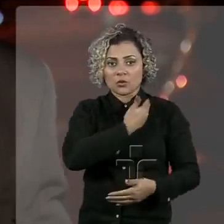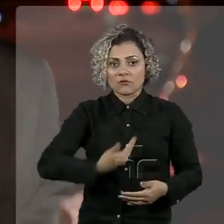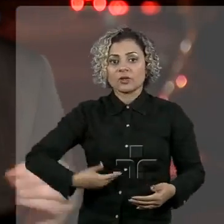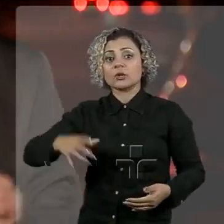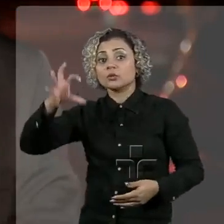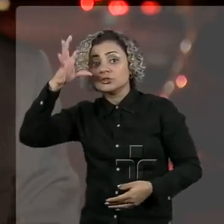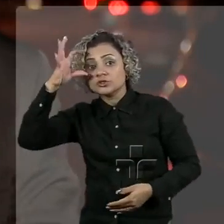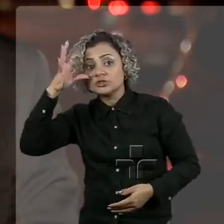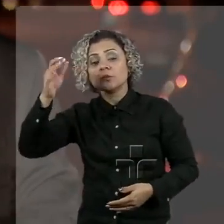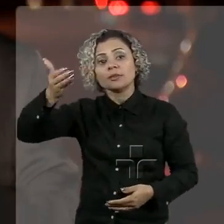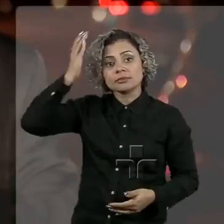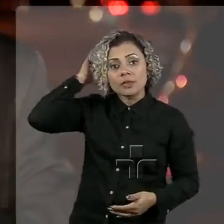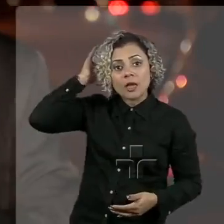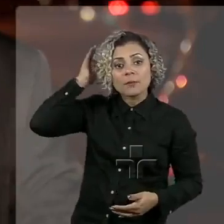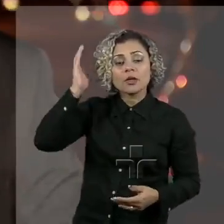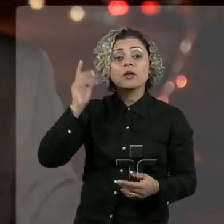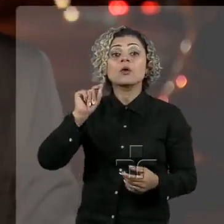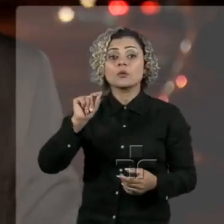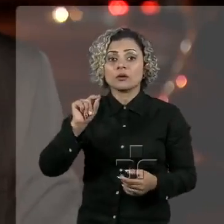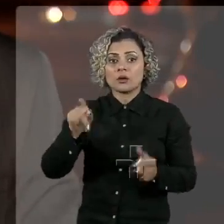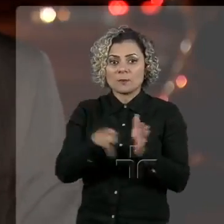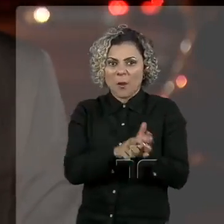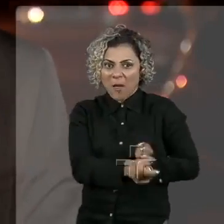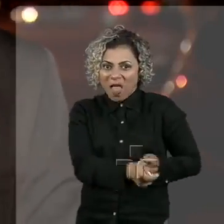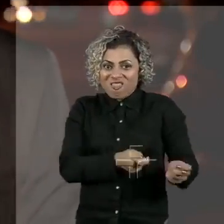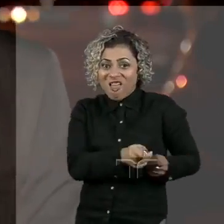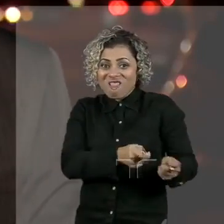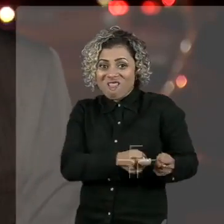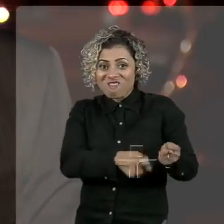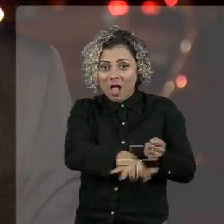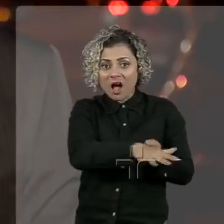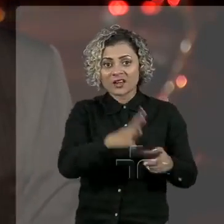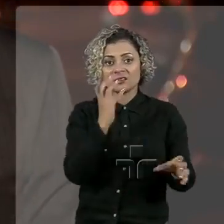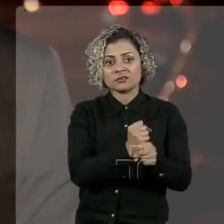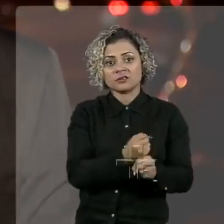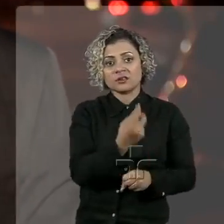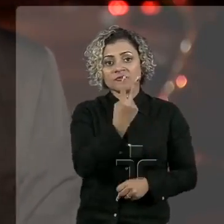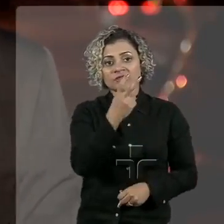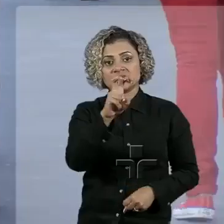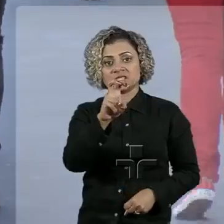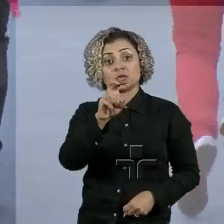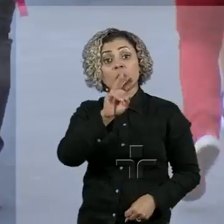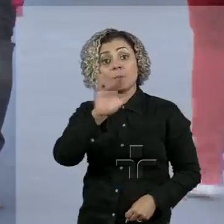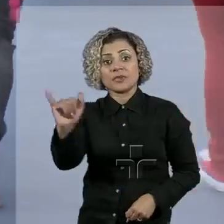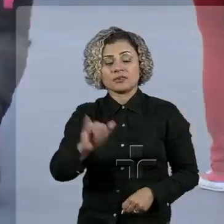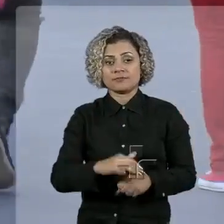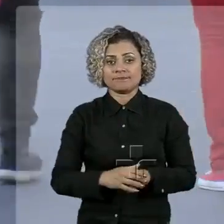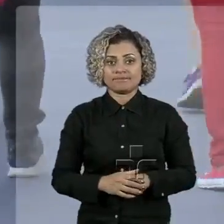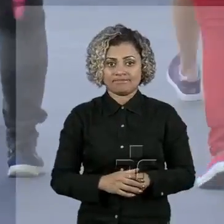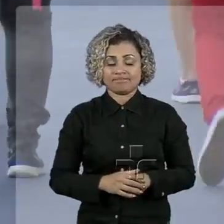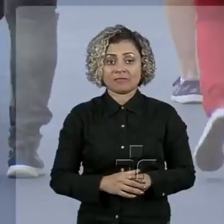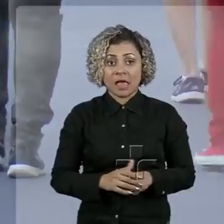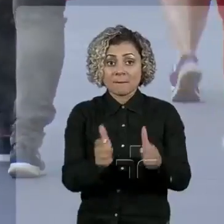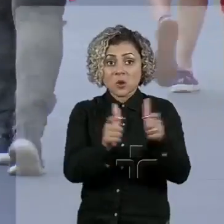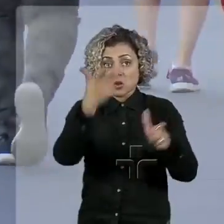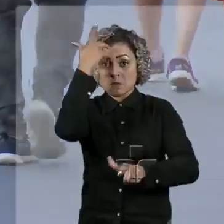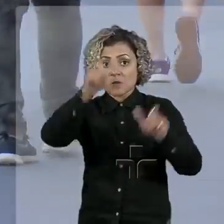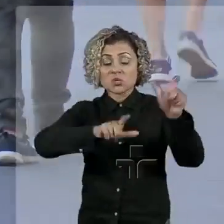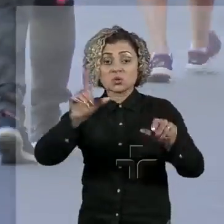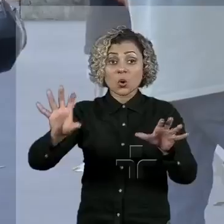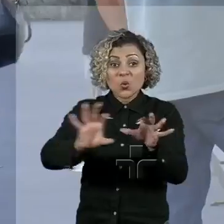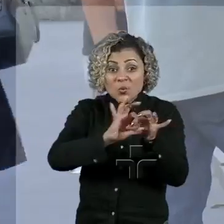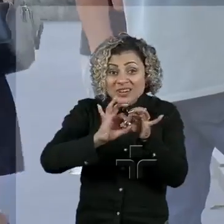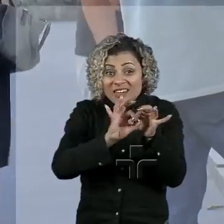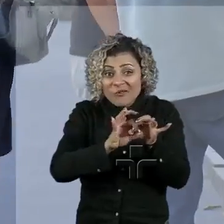Dilma Rousseff e Michel Temer, o contingenciamento na área somou mais de 25 bi. Para muitas pessoas, a união em torno